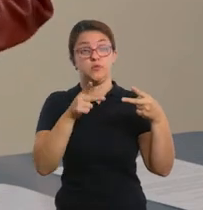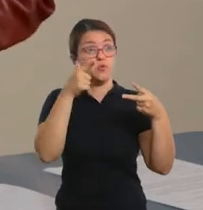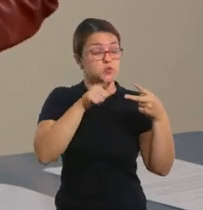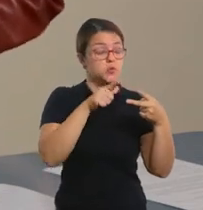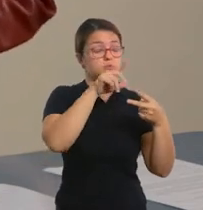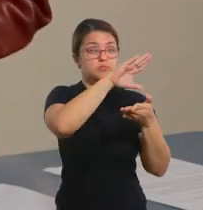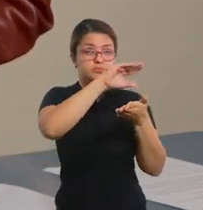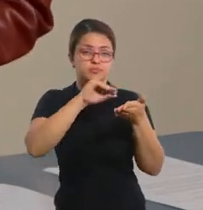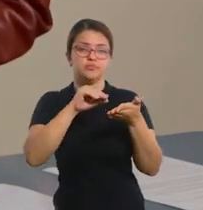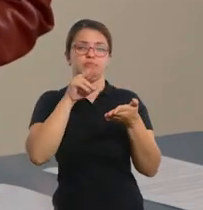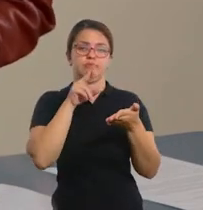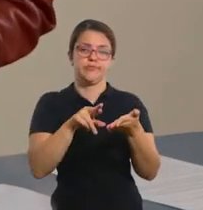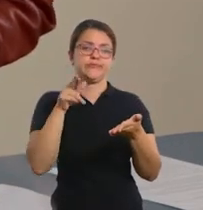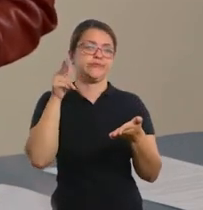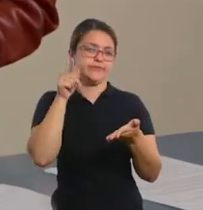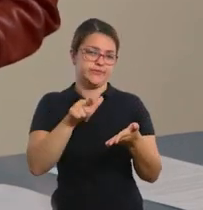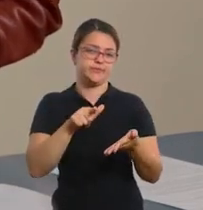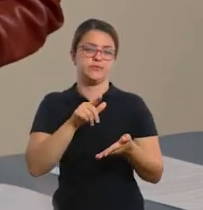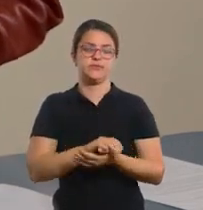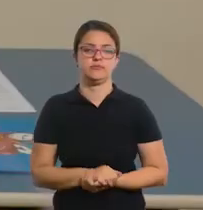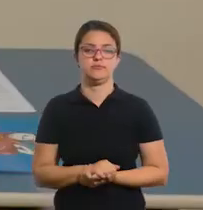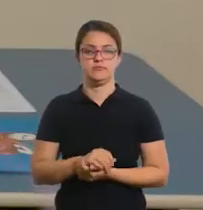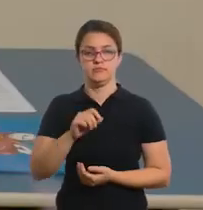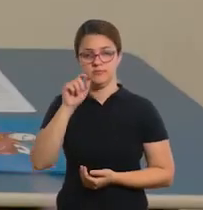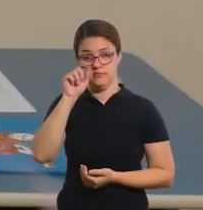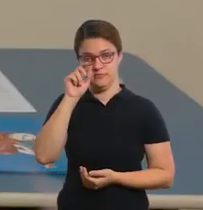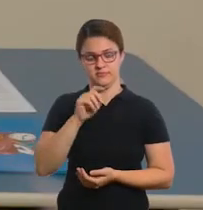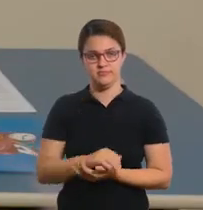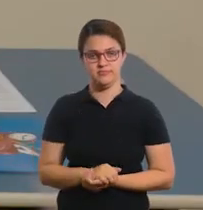e vocês vão conseguir responder.